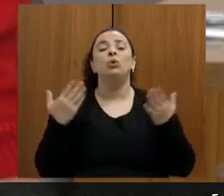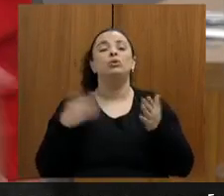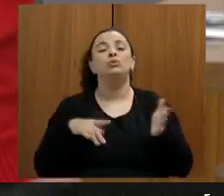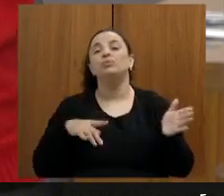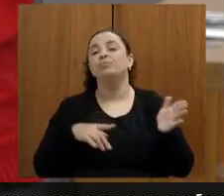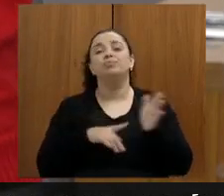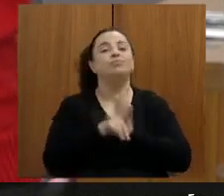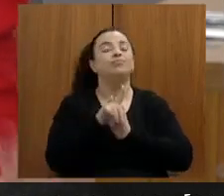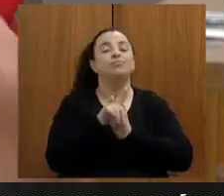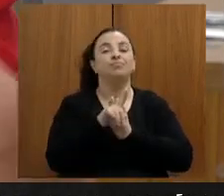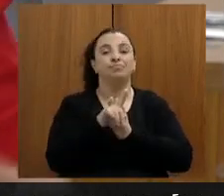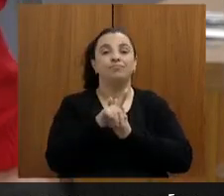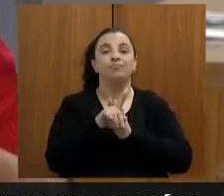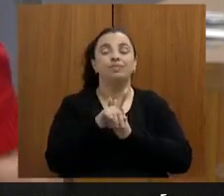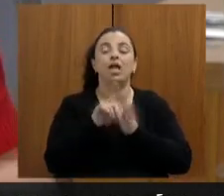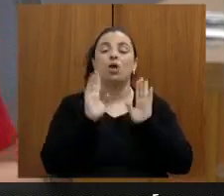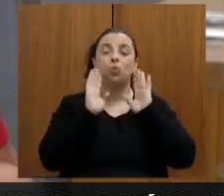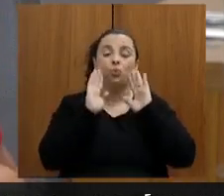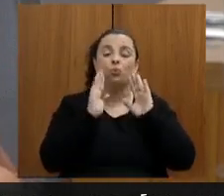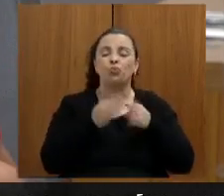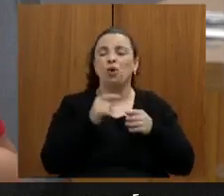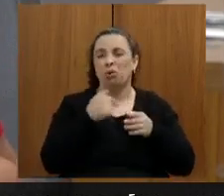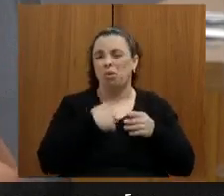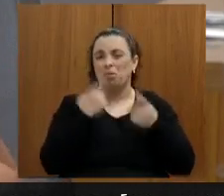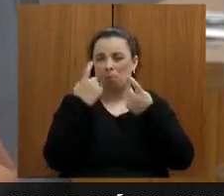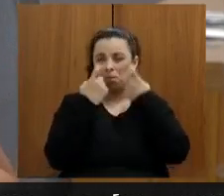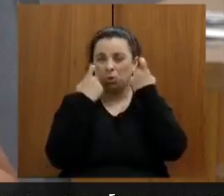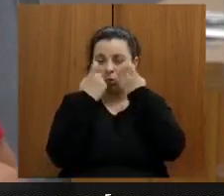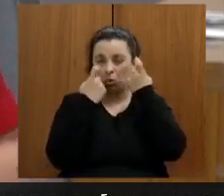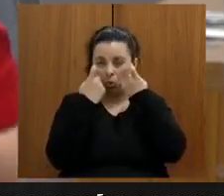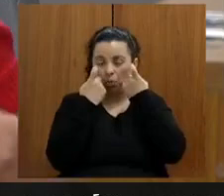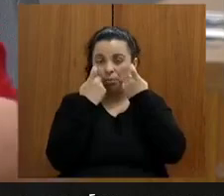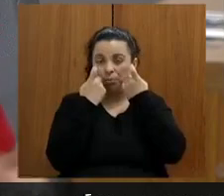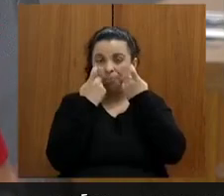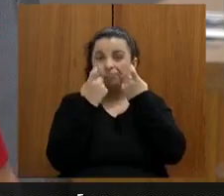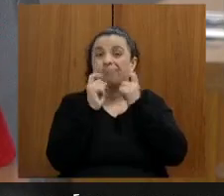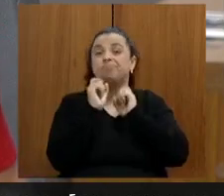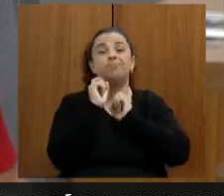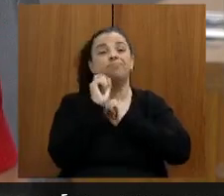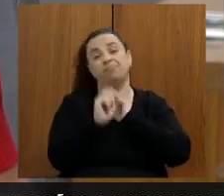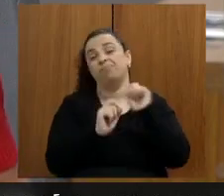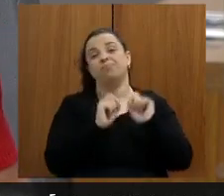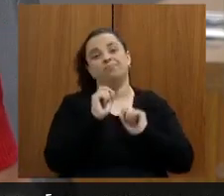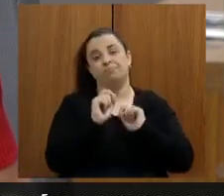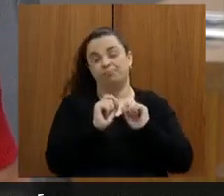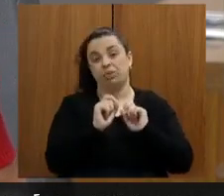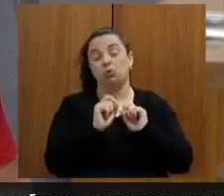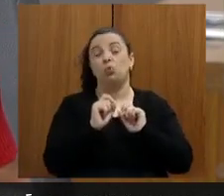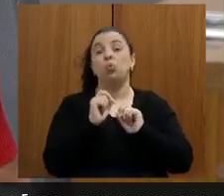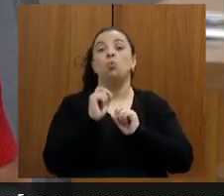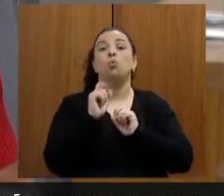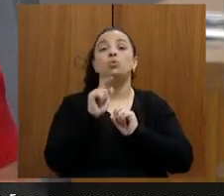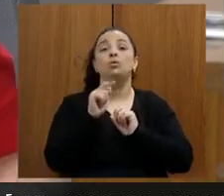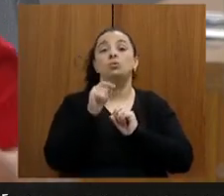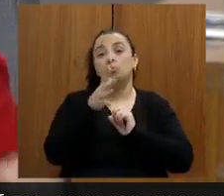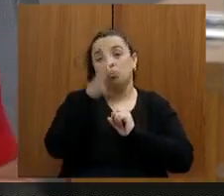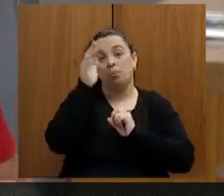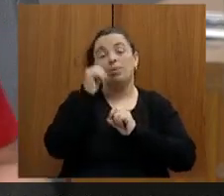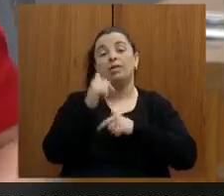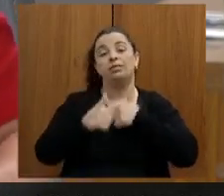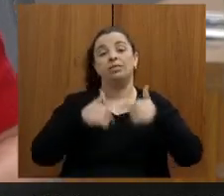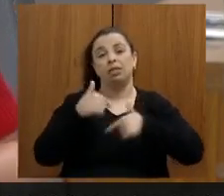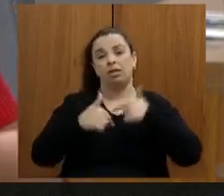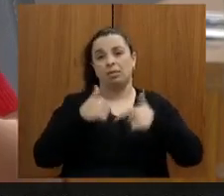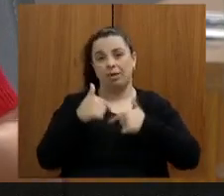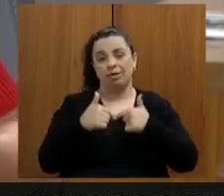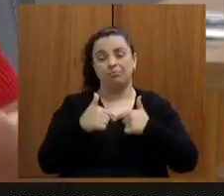eu me preocupo muito com isso vem exatamente com relação à ao trabalho que os bombeiros têm feito